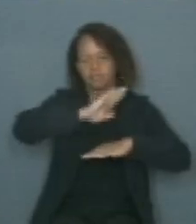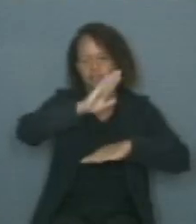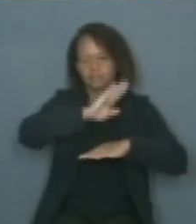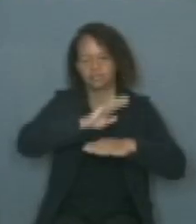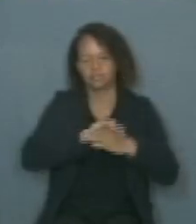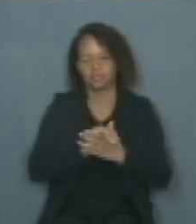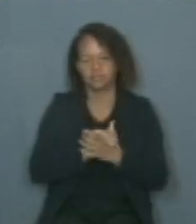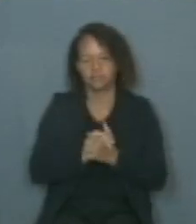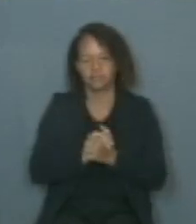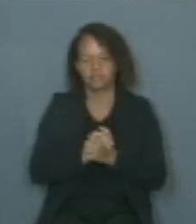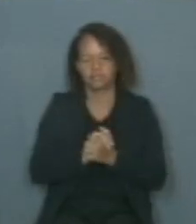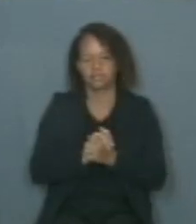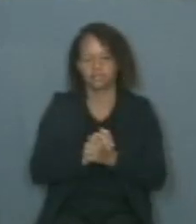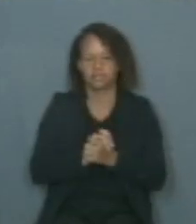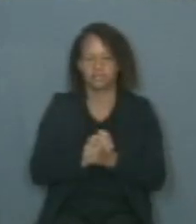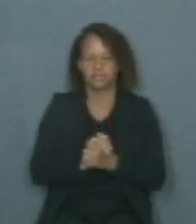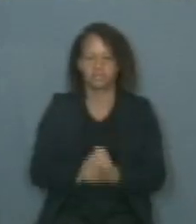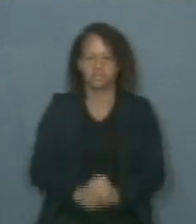é...